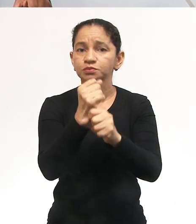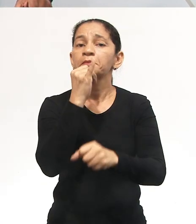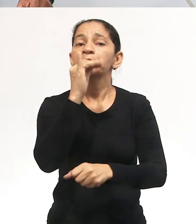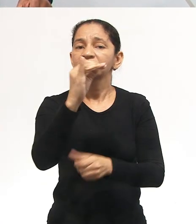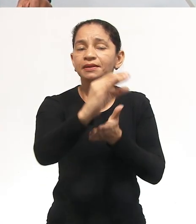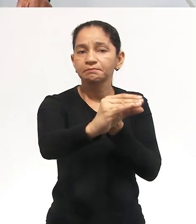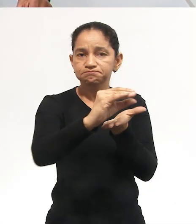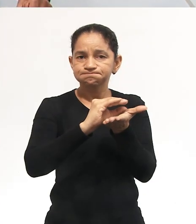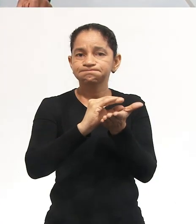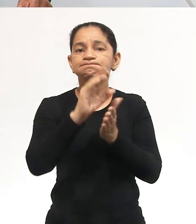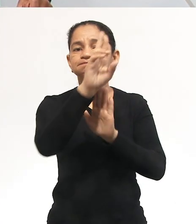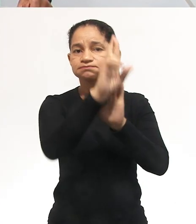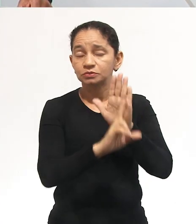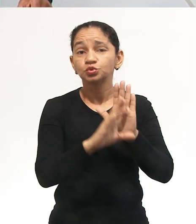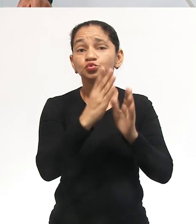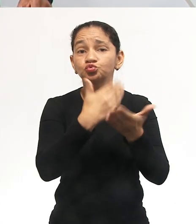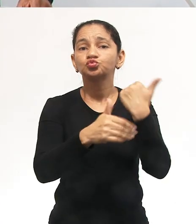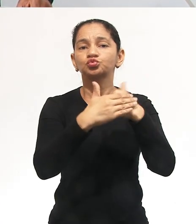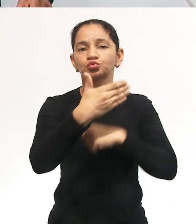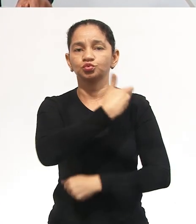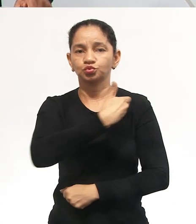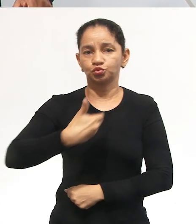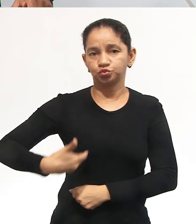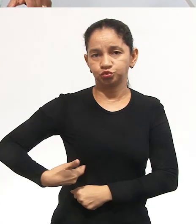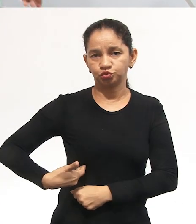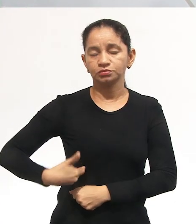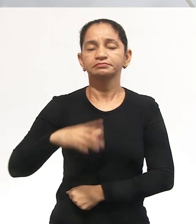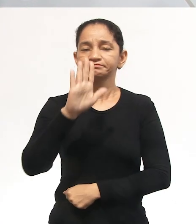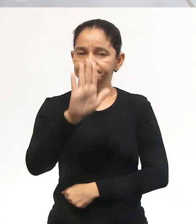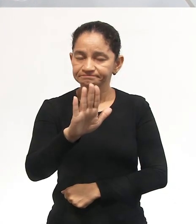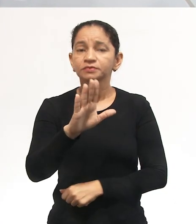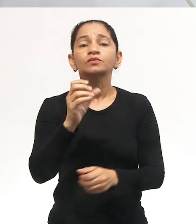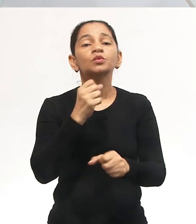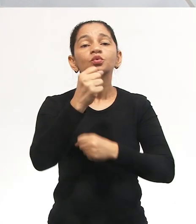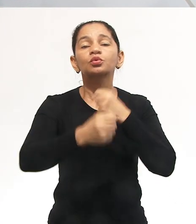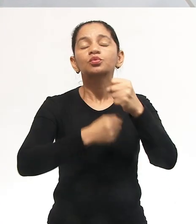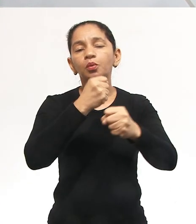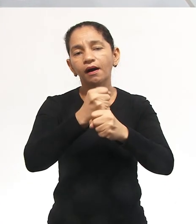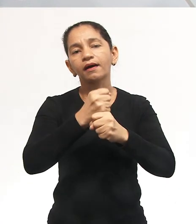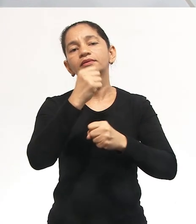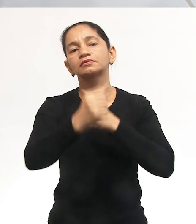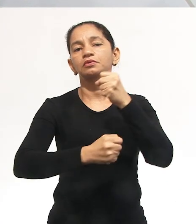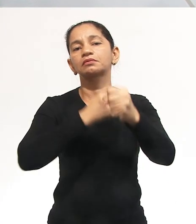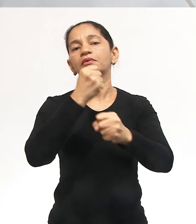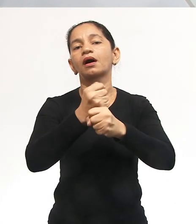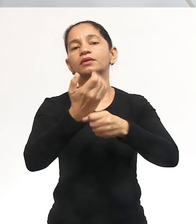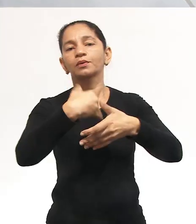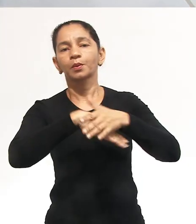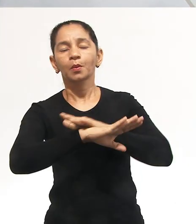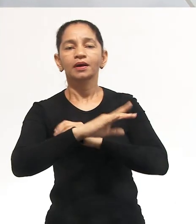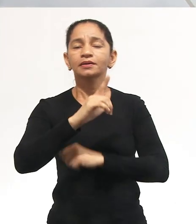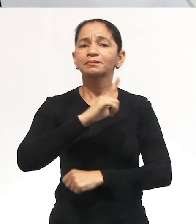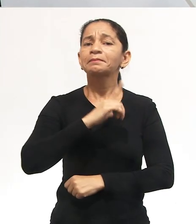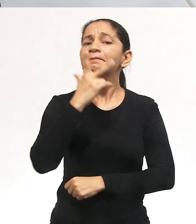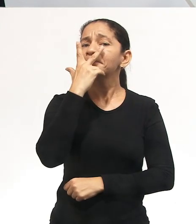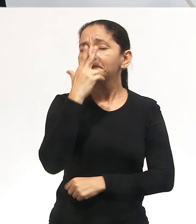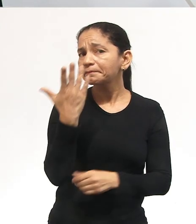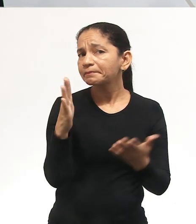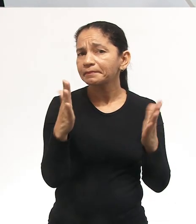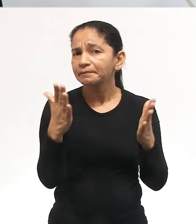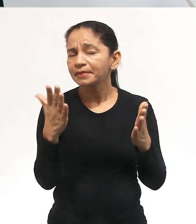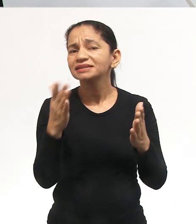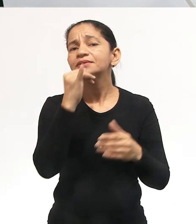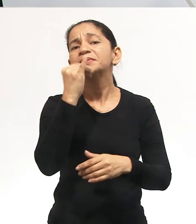toda a receita do orçamento público, todo ano é separado, um valor, é como formasse